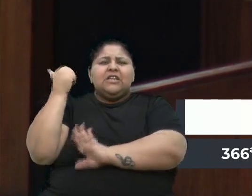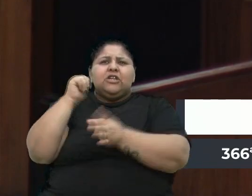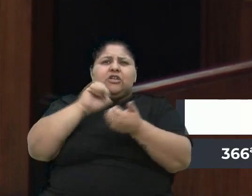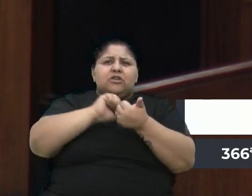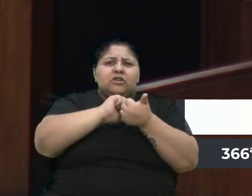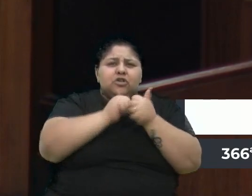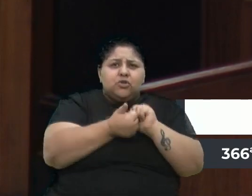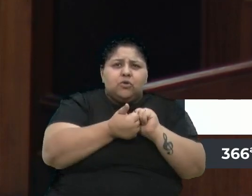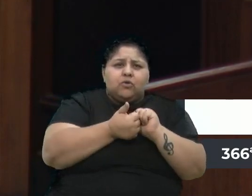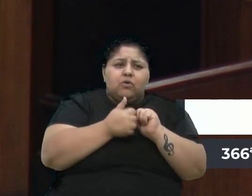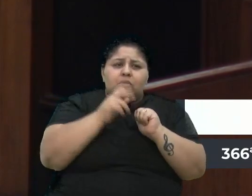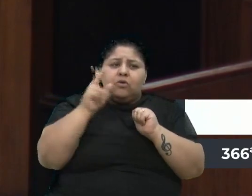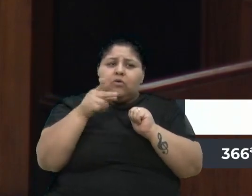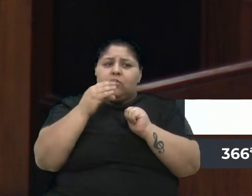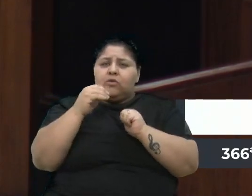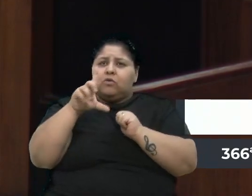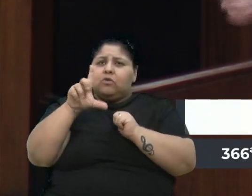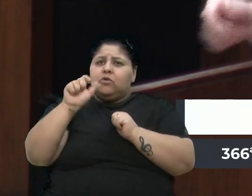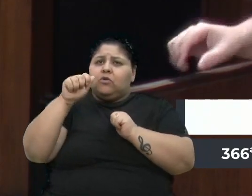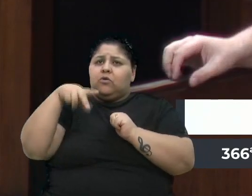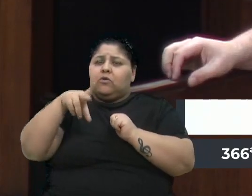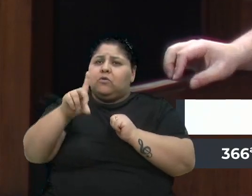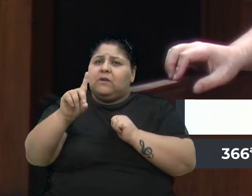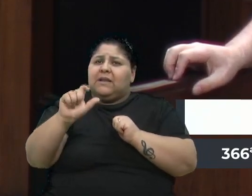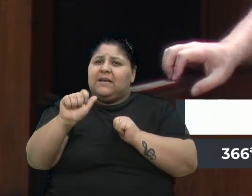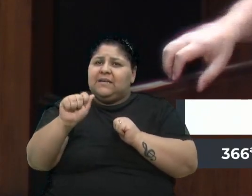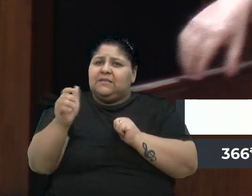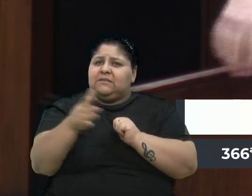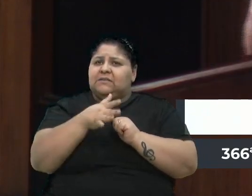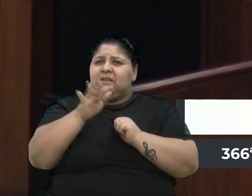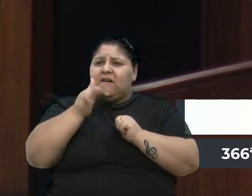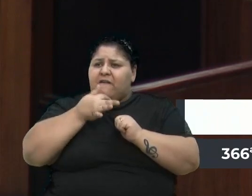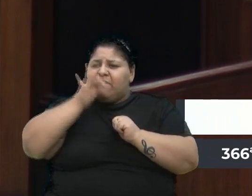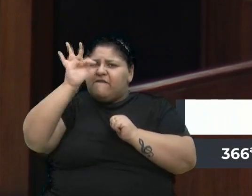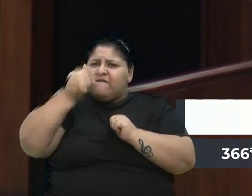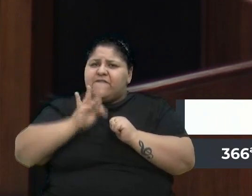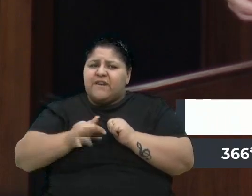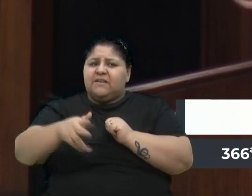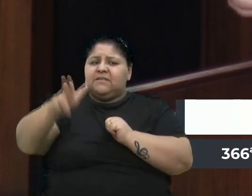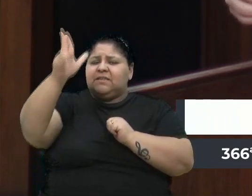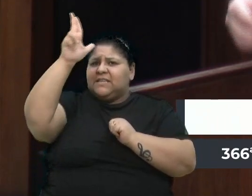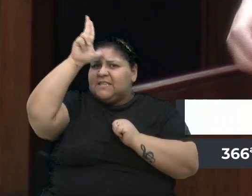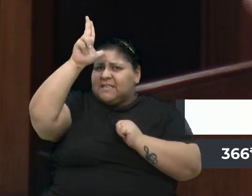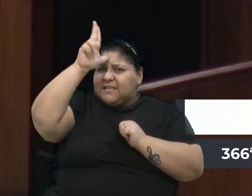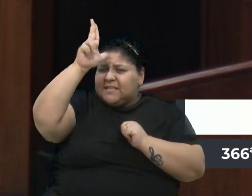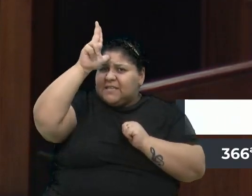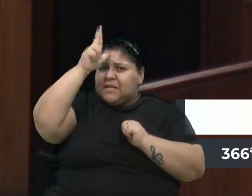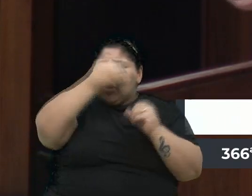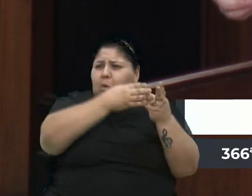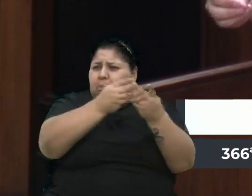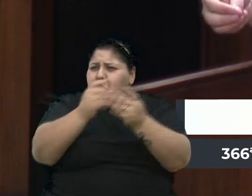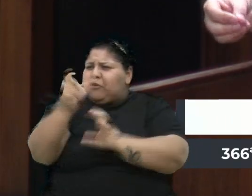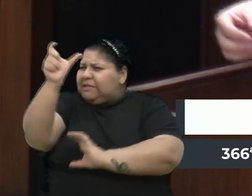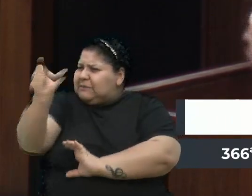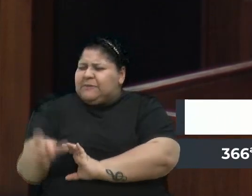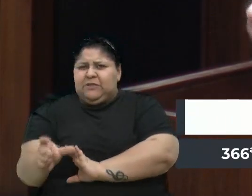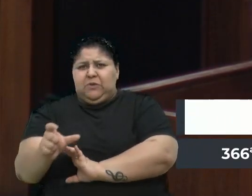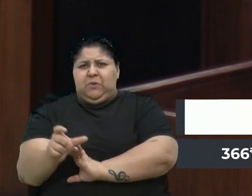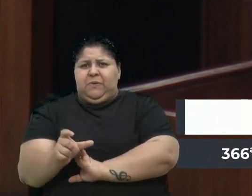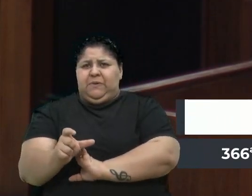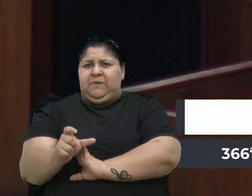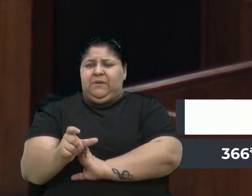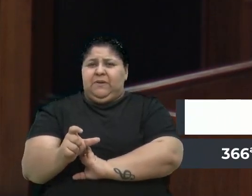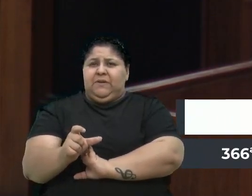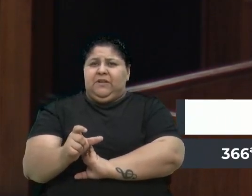da França, o jogo da Alemanha nas oitavas de final contra a Argélia, era muito turista, mas muita gente de fora mesmo. E o consumo